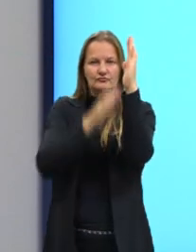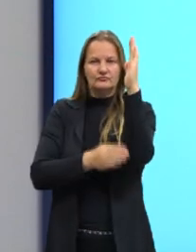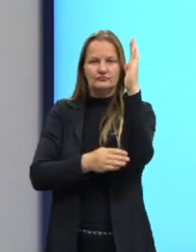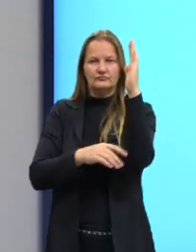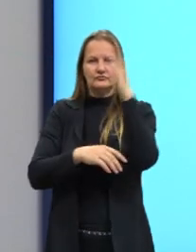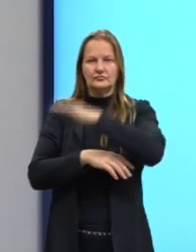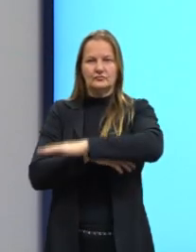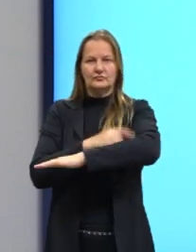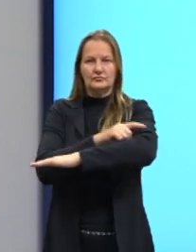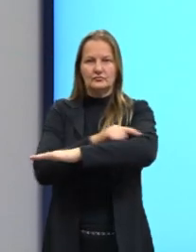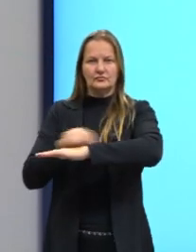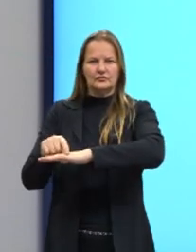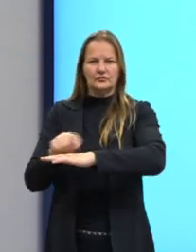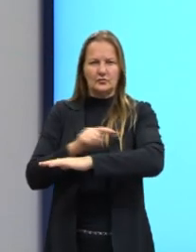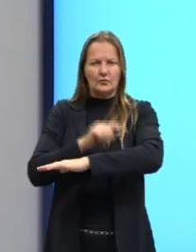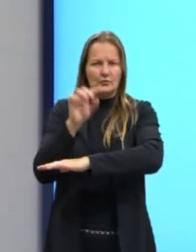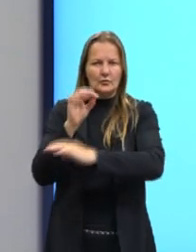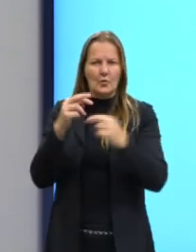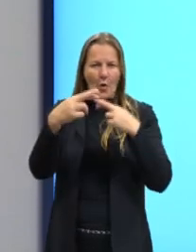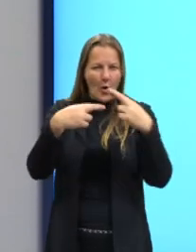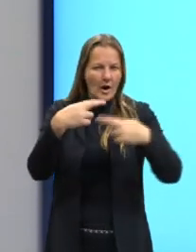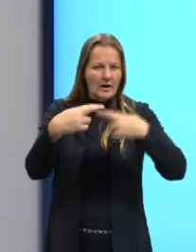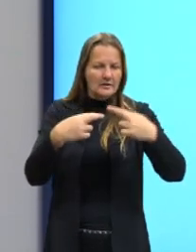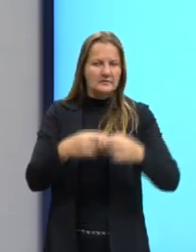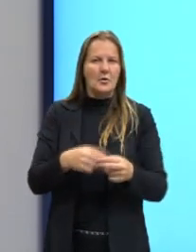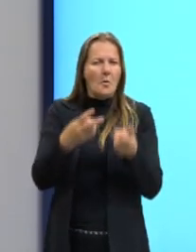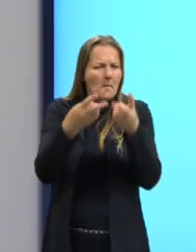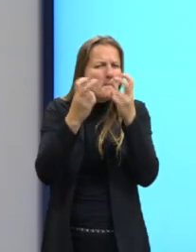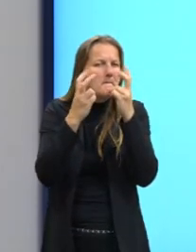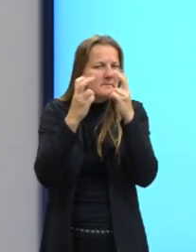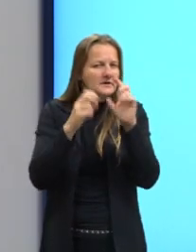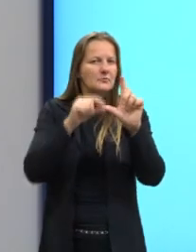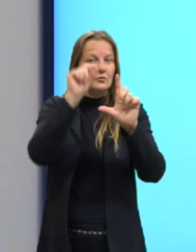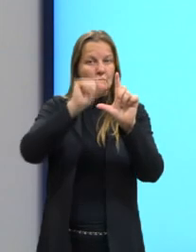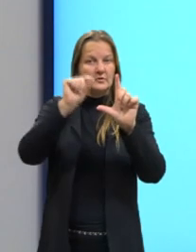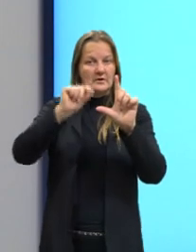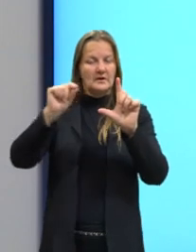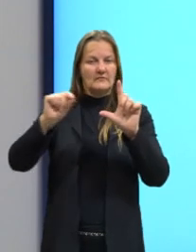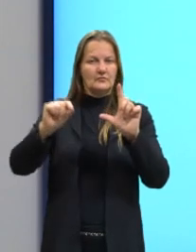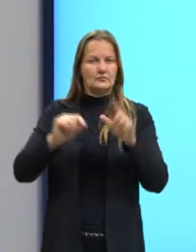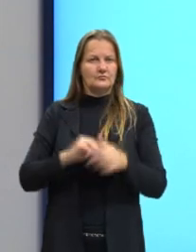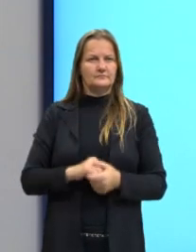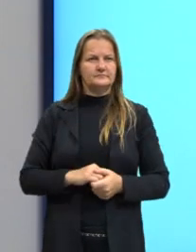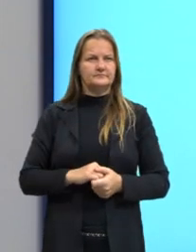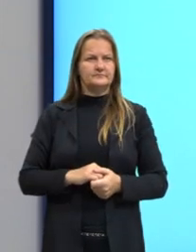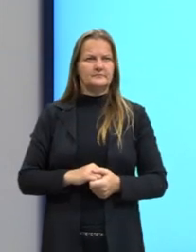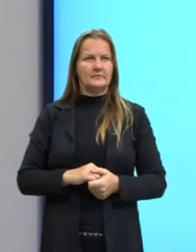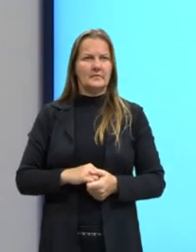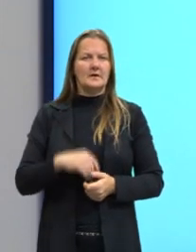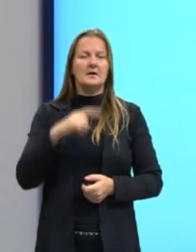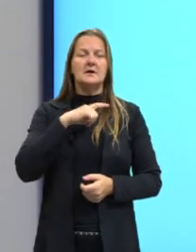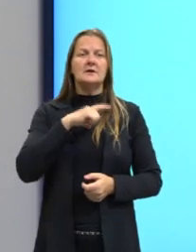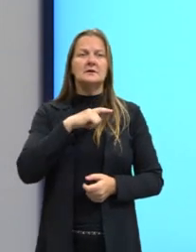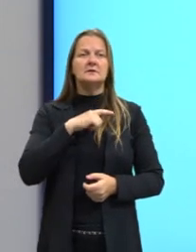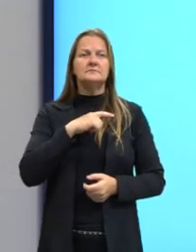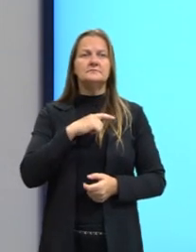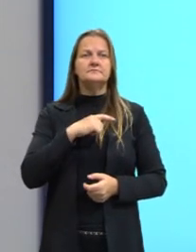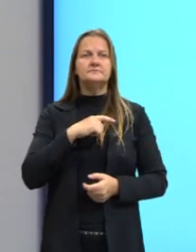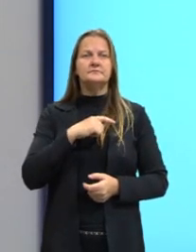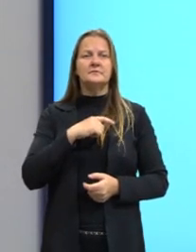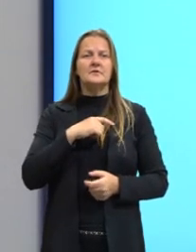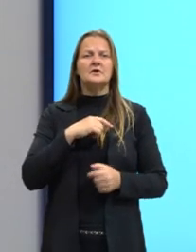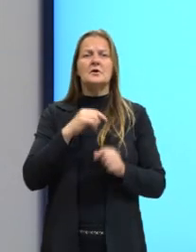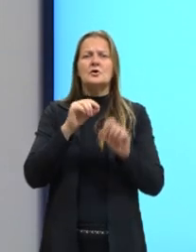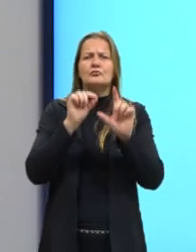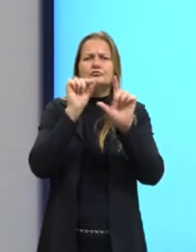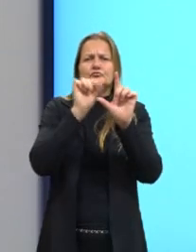de desemprego notem que o gráfico em questão o gráfico aqui exposto é um gráfico bem